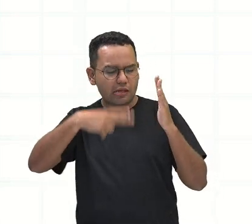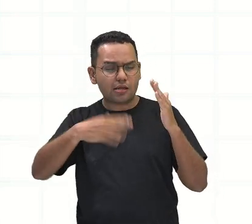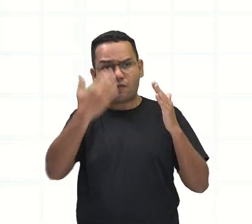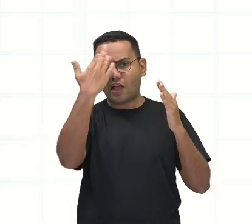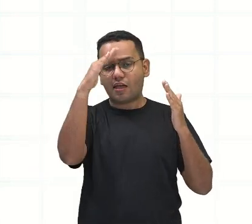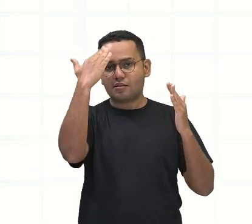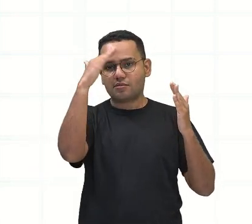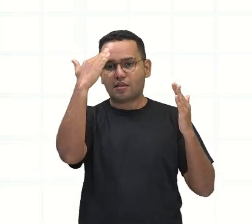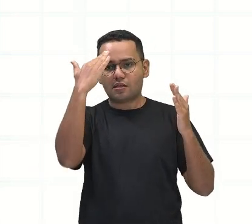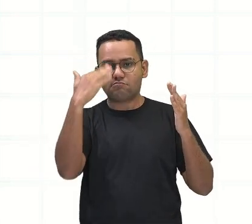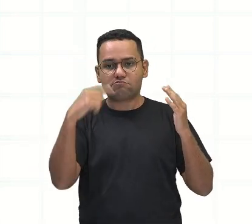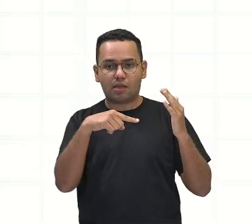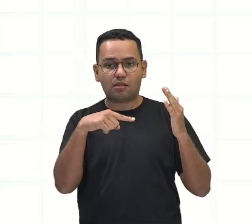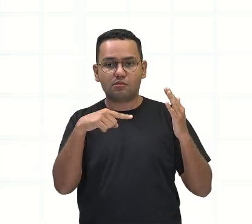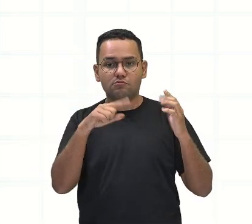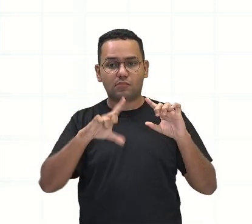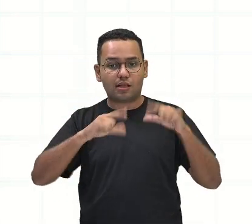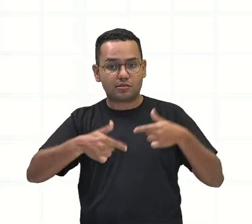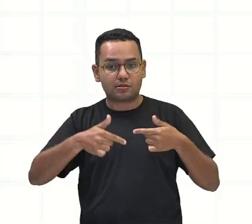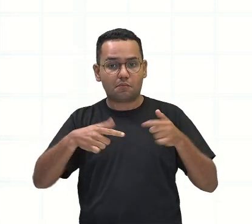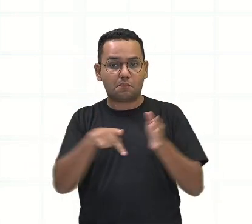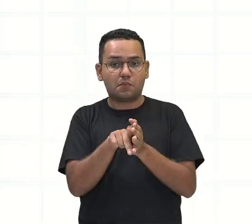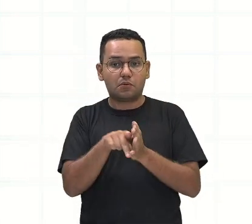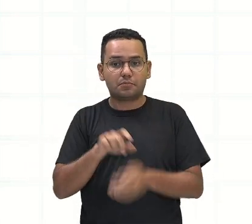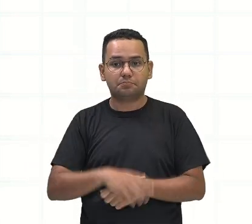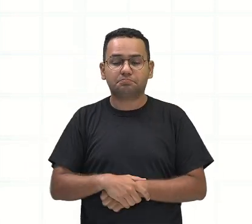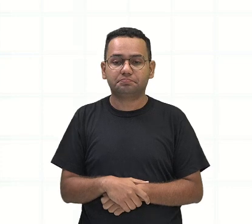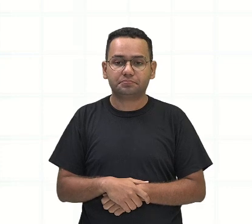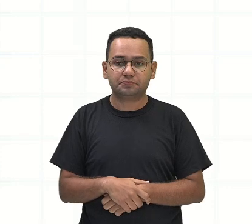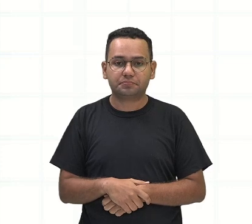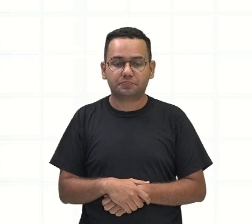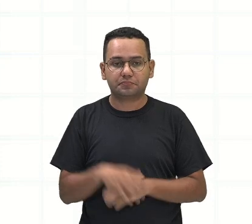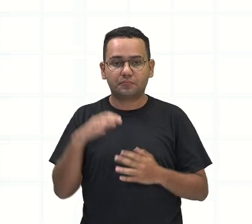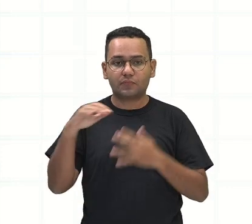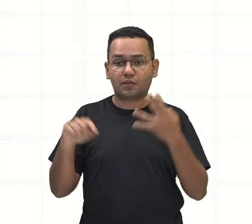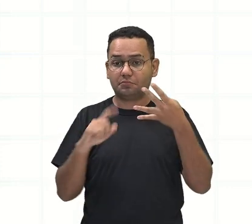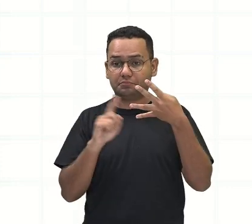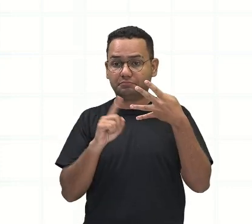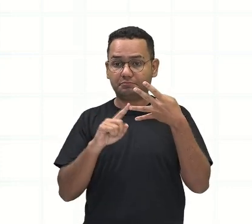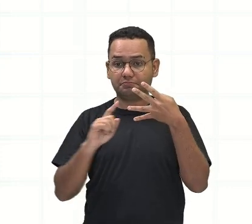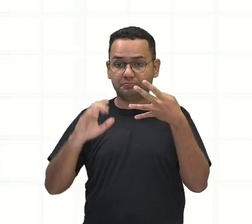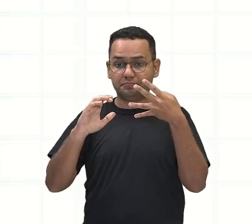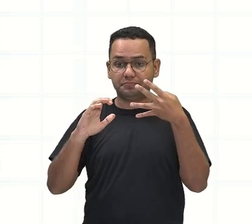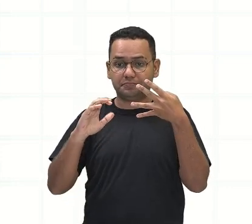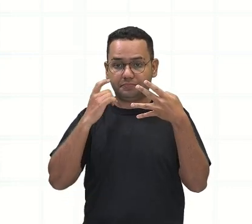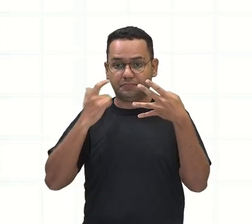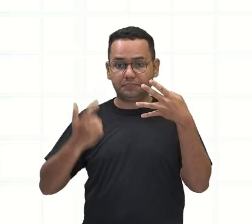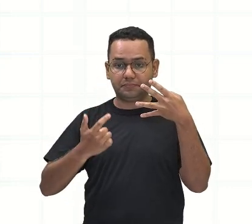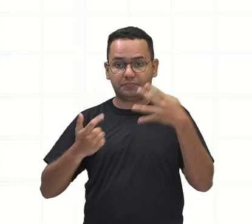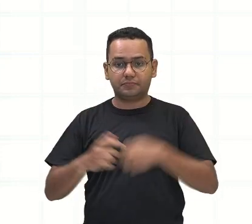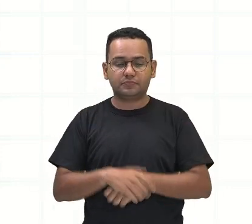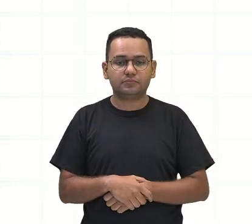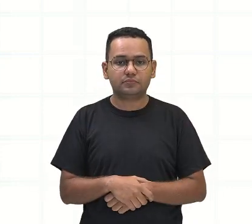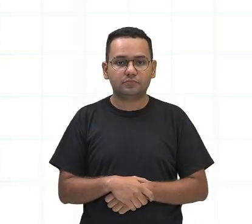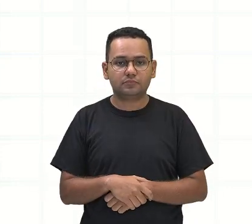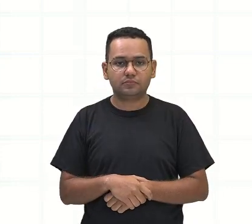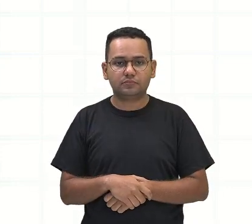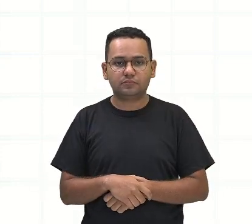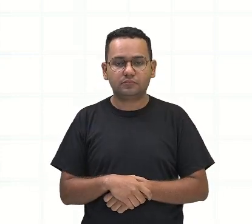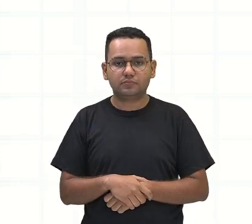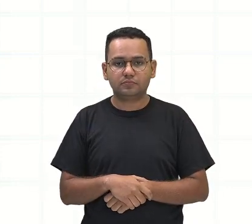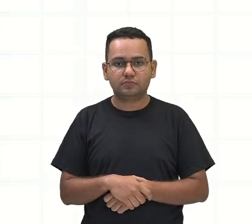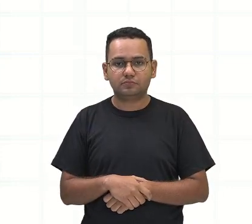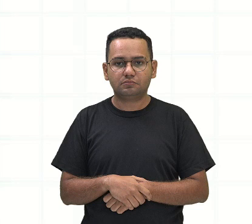dessas orações. Então percebam que no primeiro exemplo o locutor ele parte aí, né, das percepções acerca